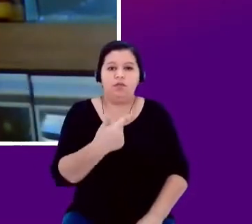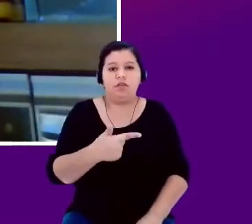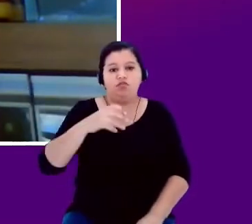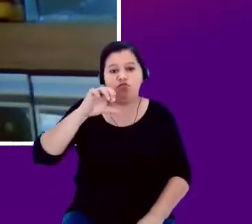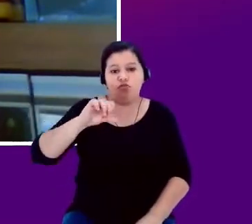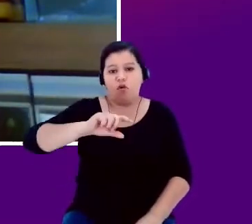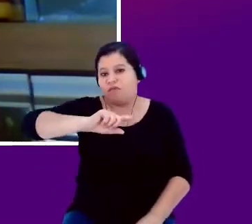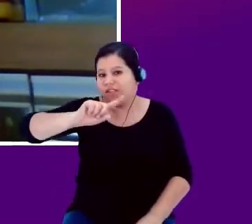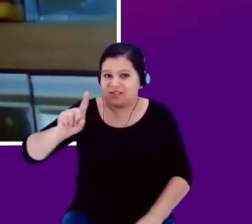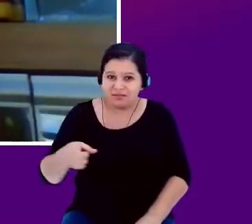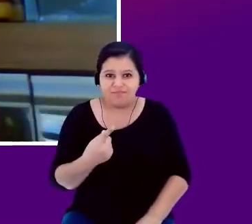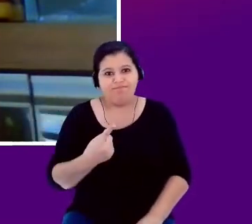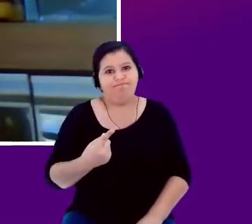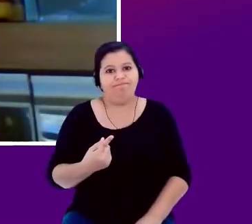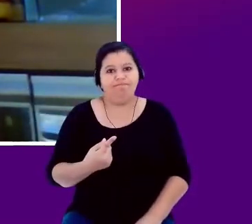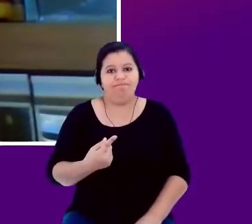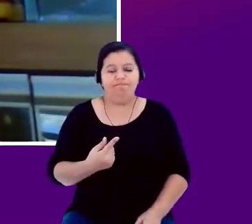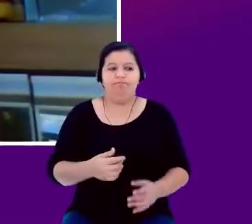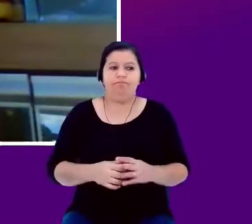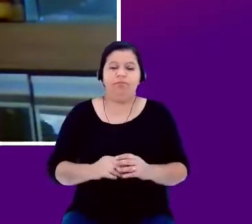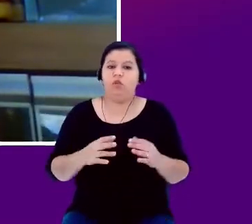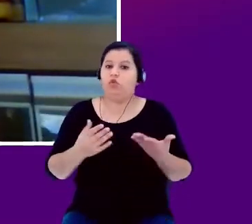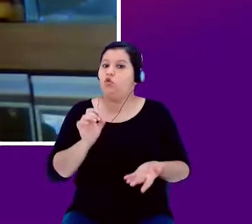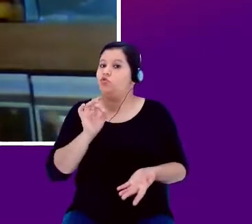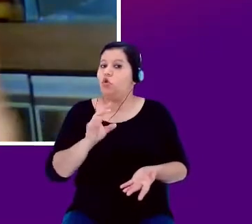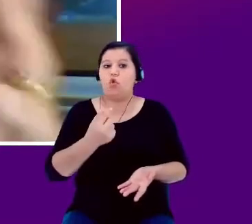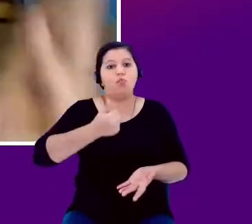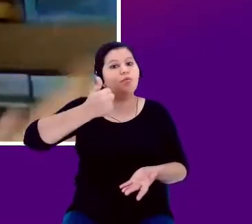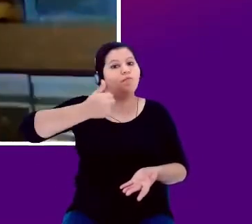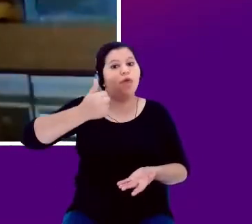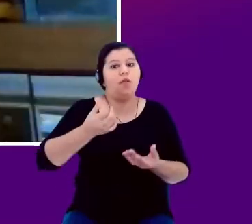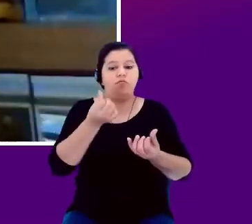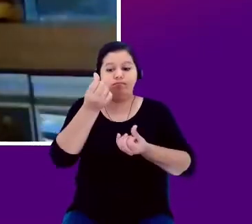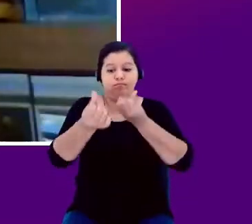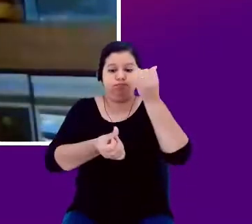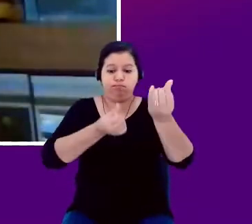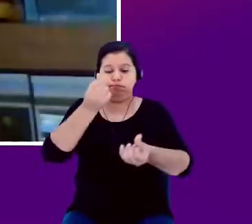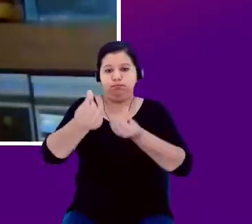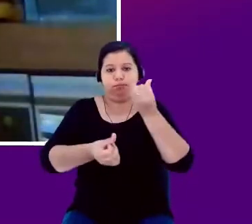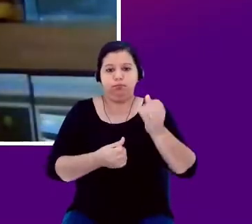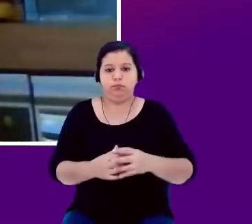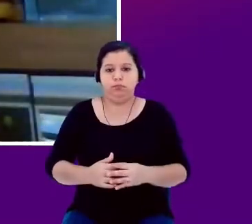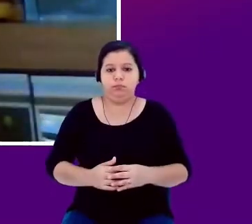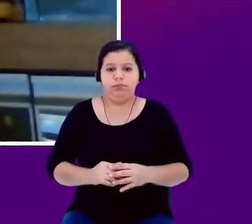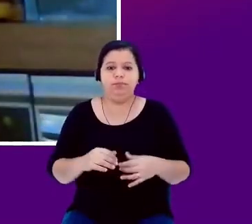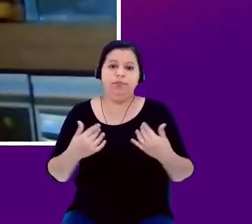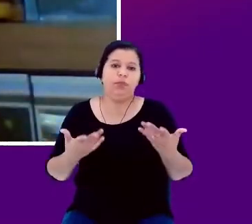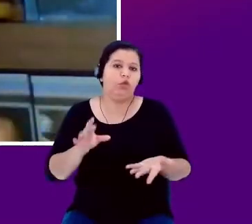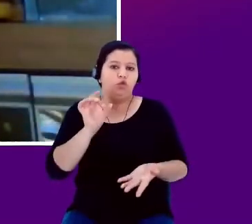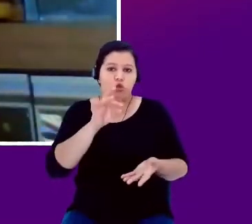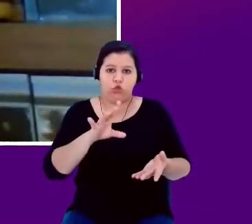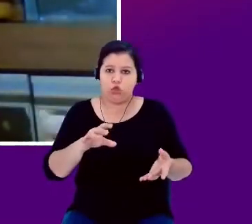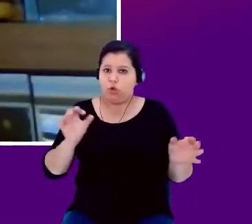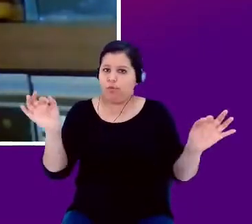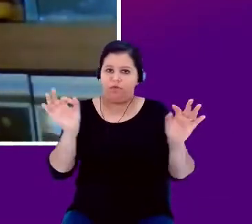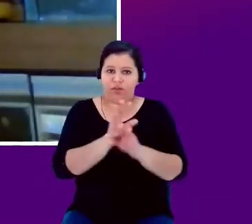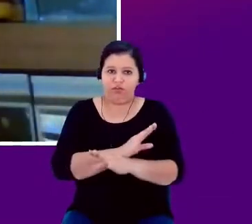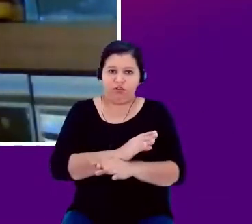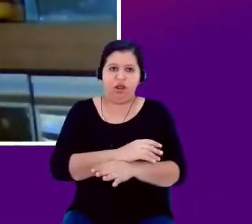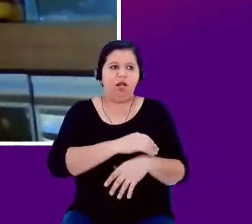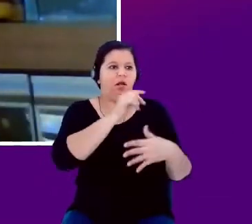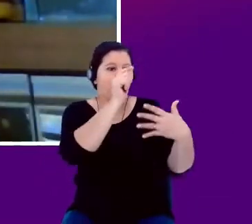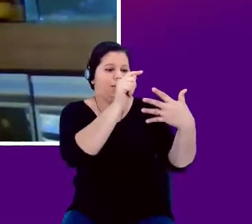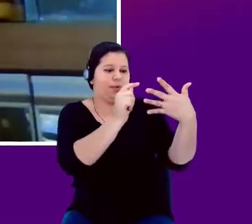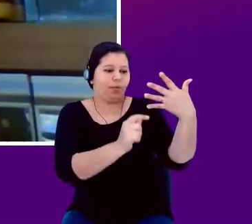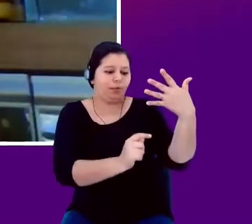329,7 apenas no primeiro semestre. E para fechar todo esse arcabouço de princípios e de